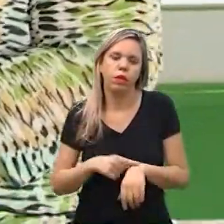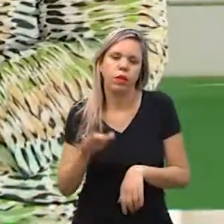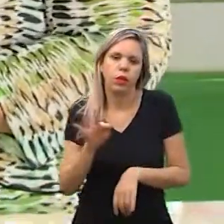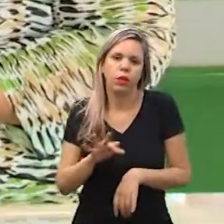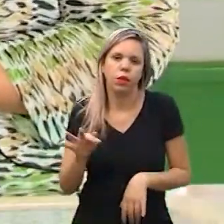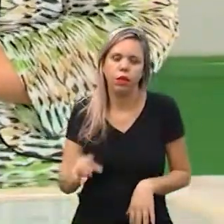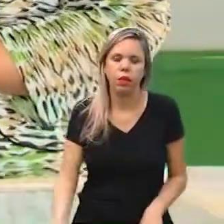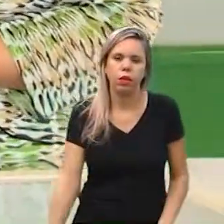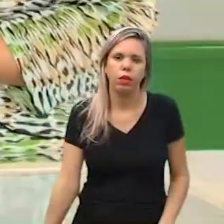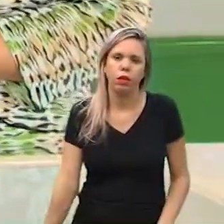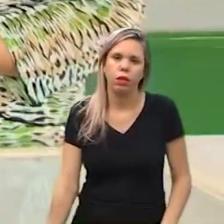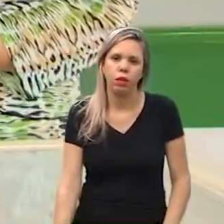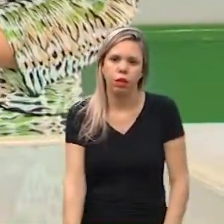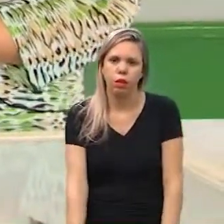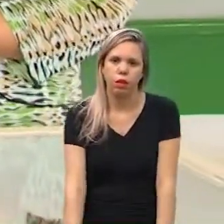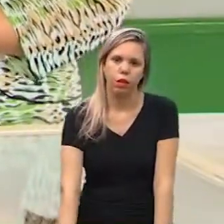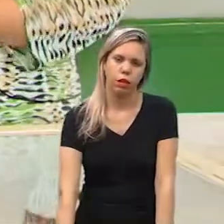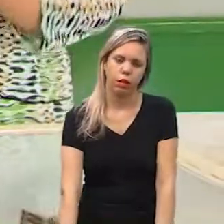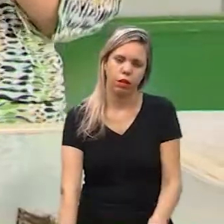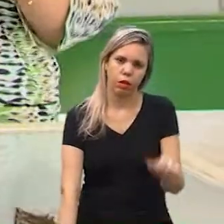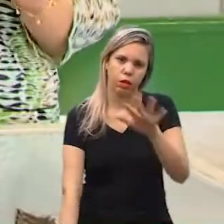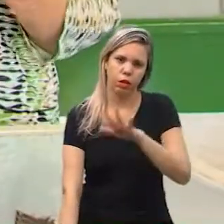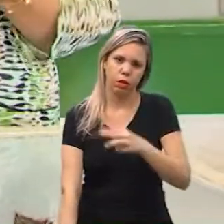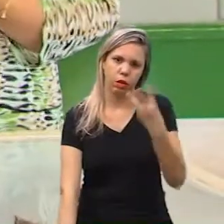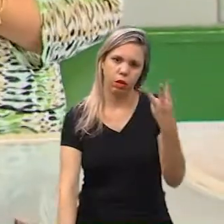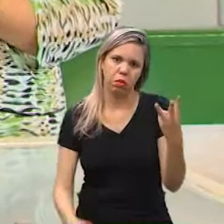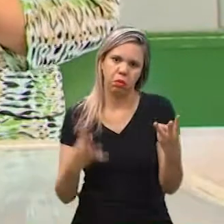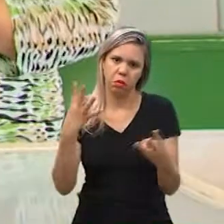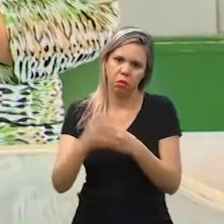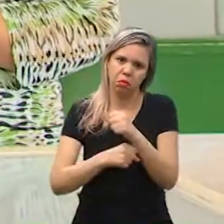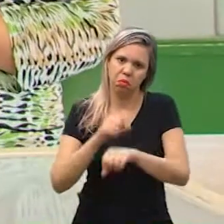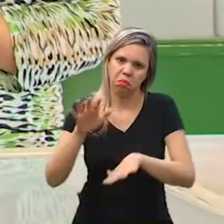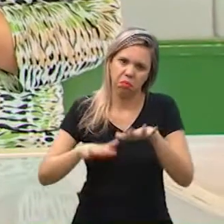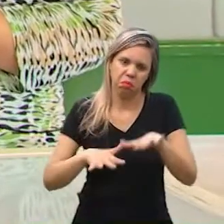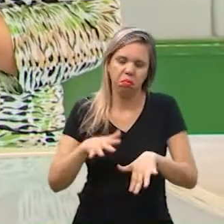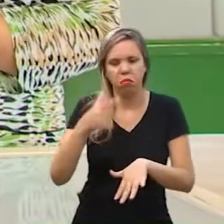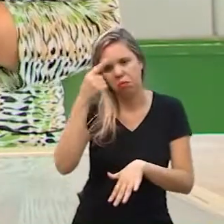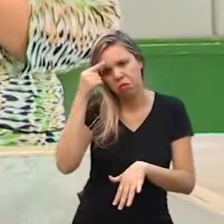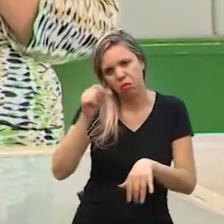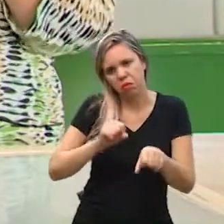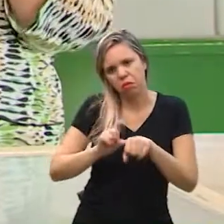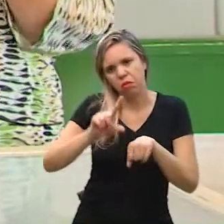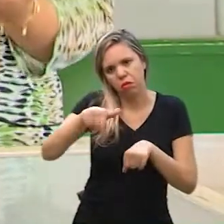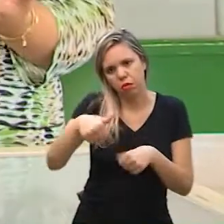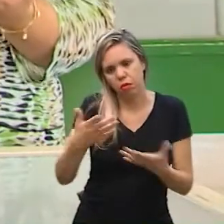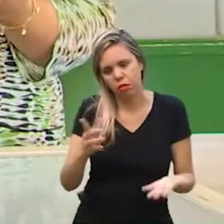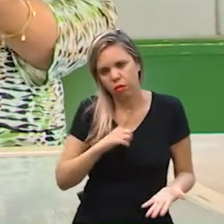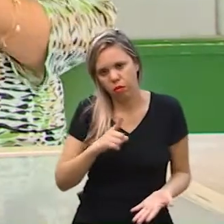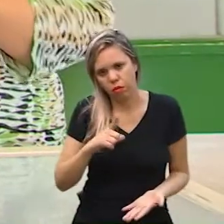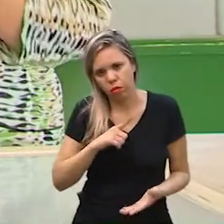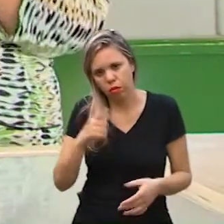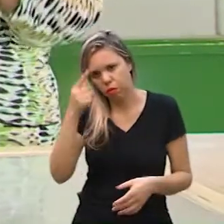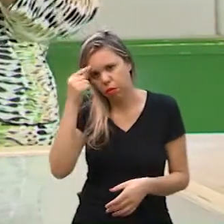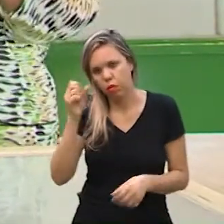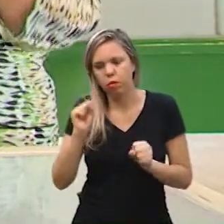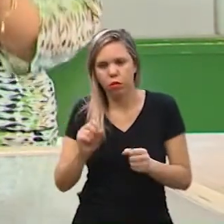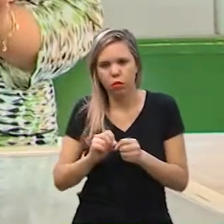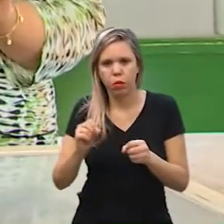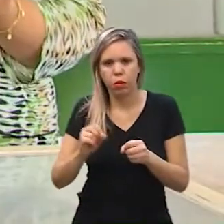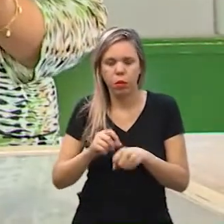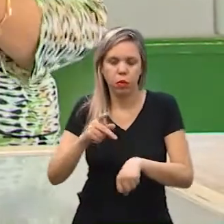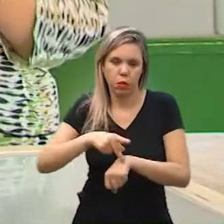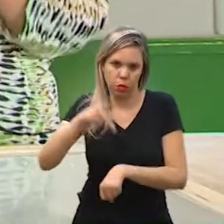faculdade? Olha, em geral, de 3 a 4 anos é uma graduação, mas se você já tem uma graduação, você pode fazer